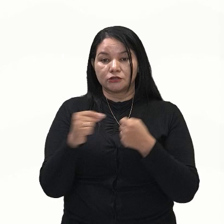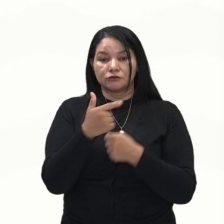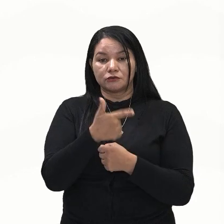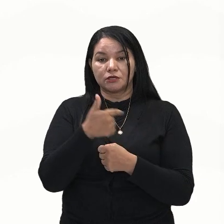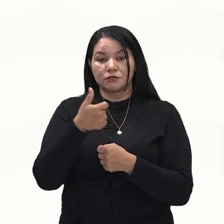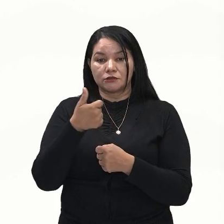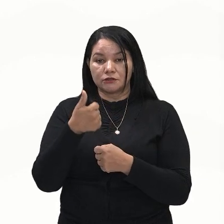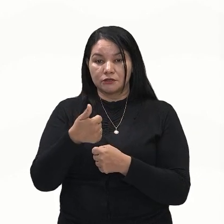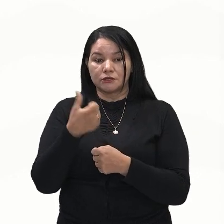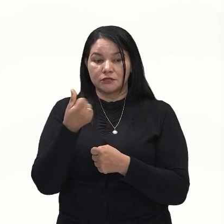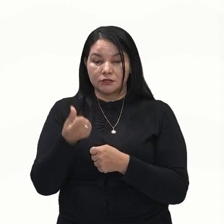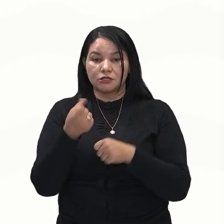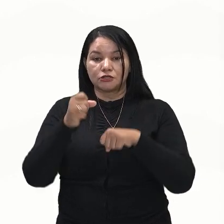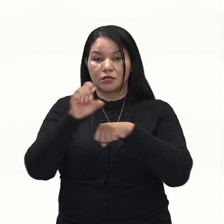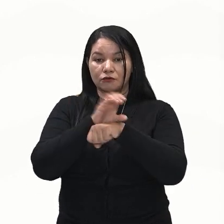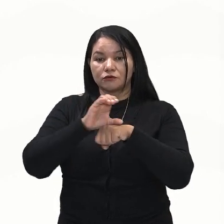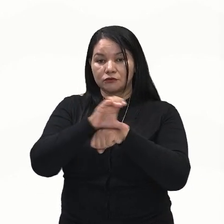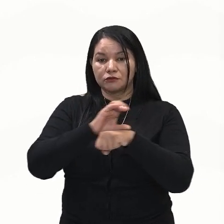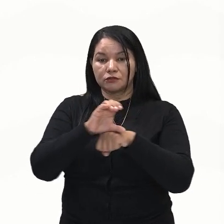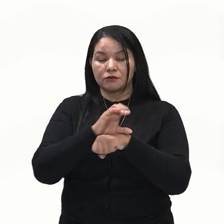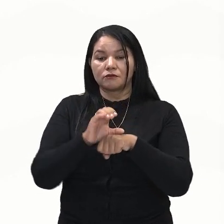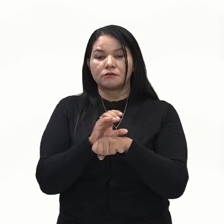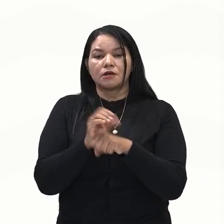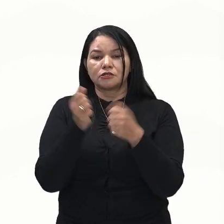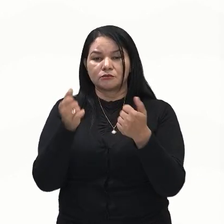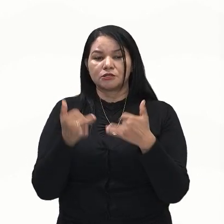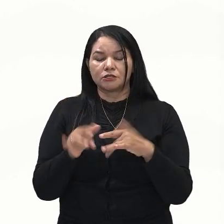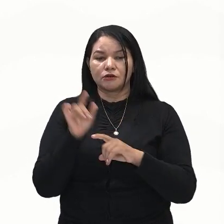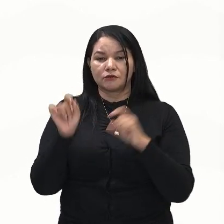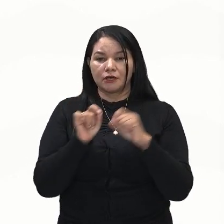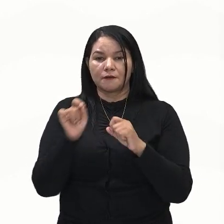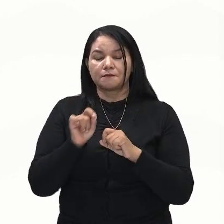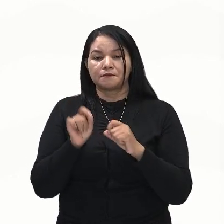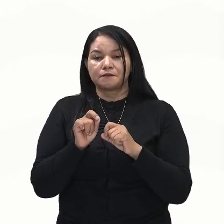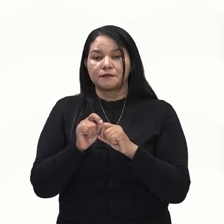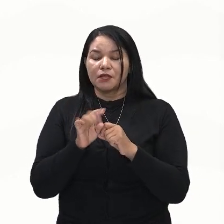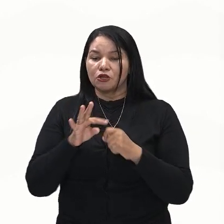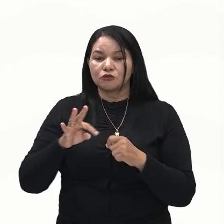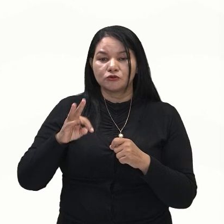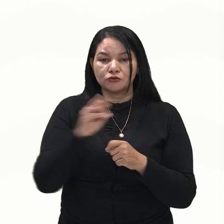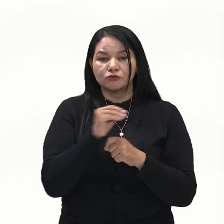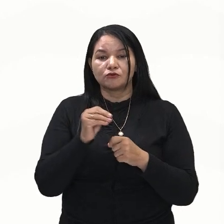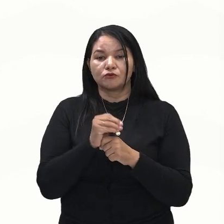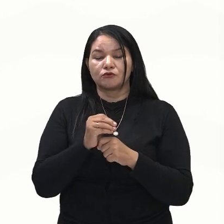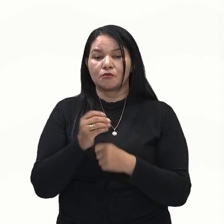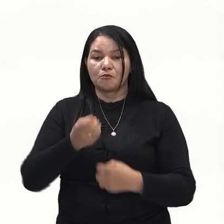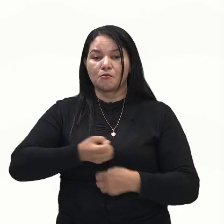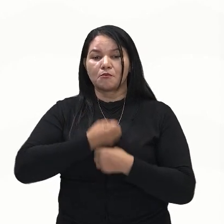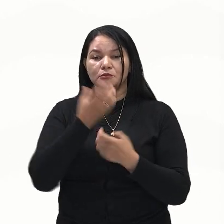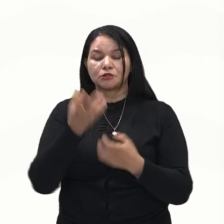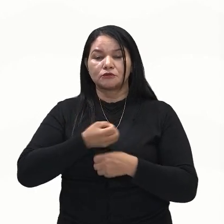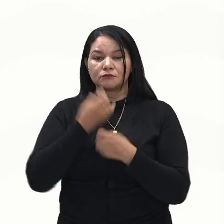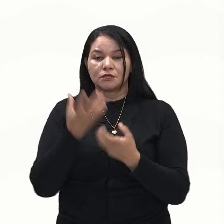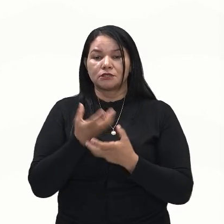da Constituição Federal, mostrando assim que passa a ser todas as manifestações